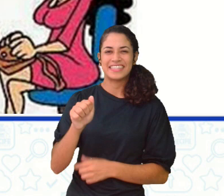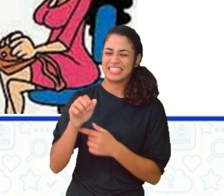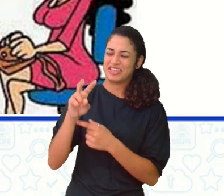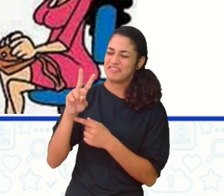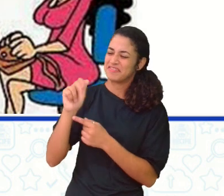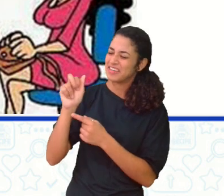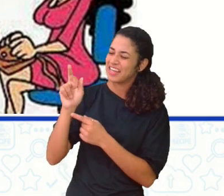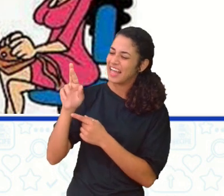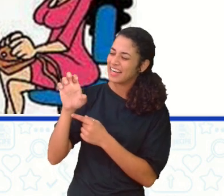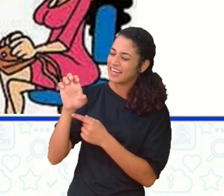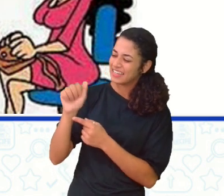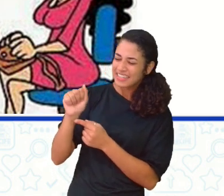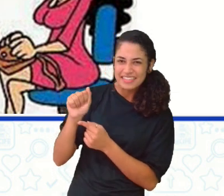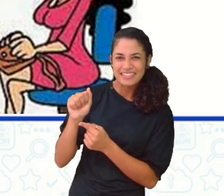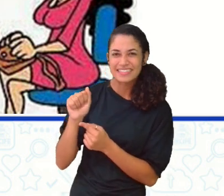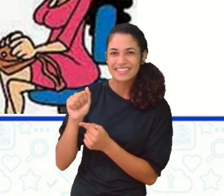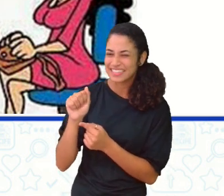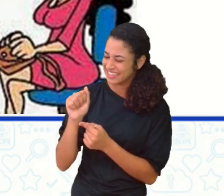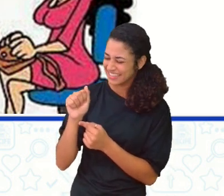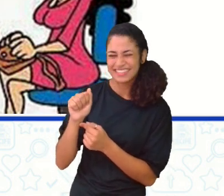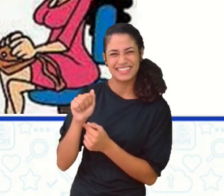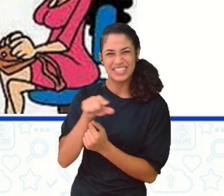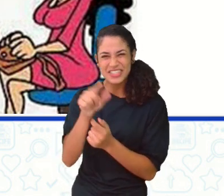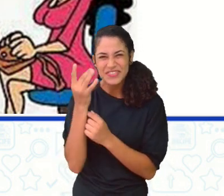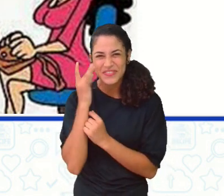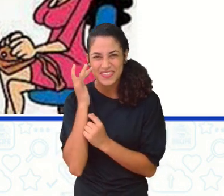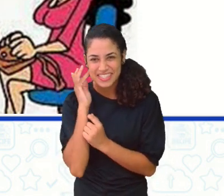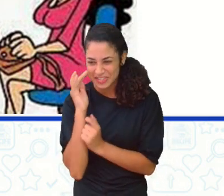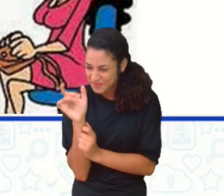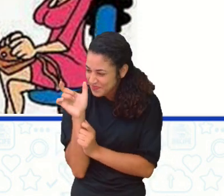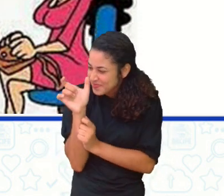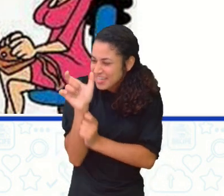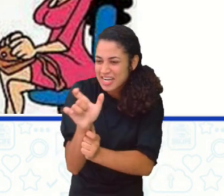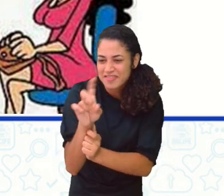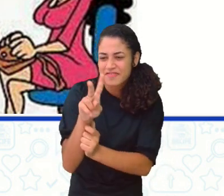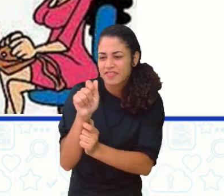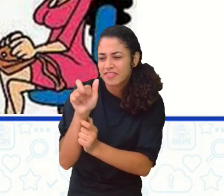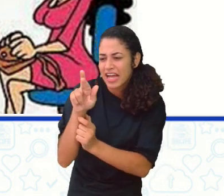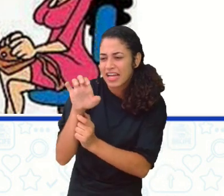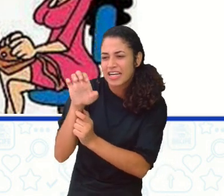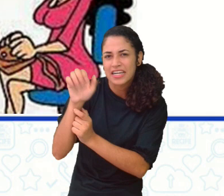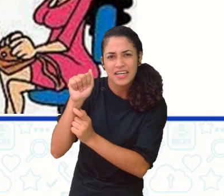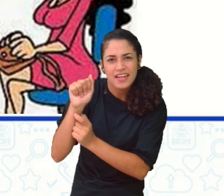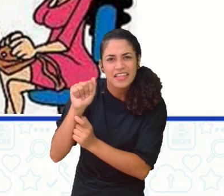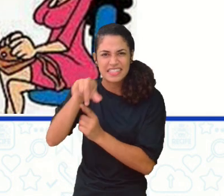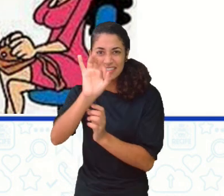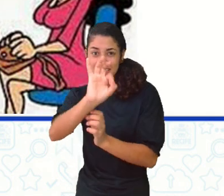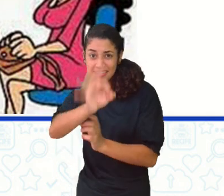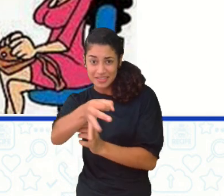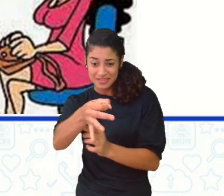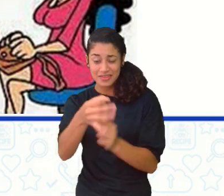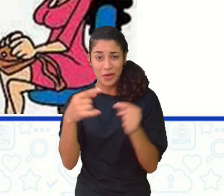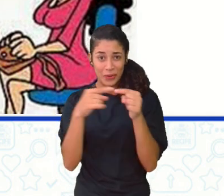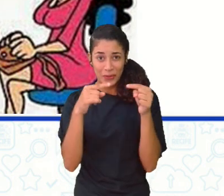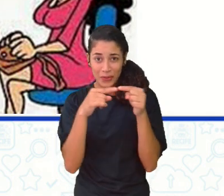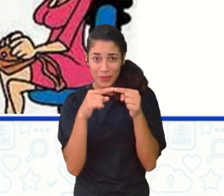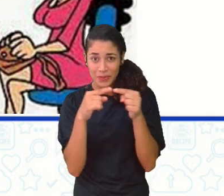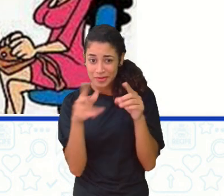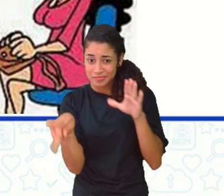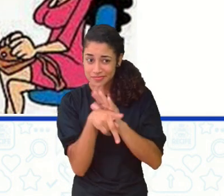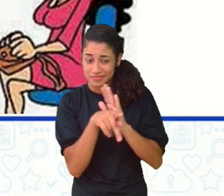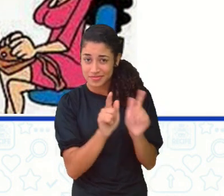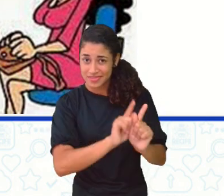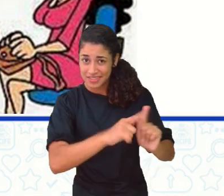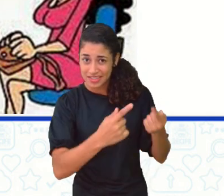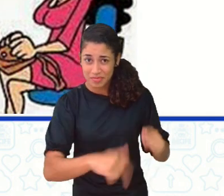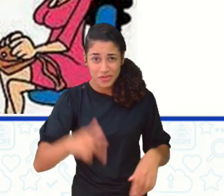Aí varia. E aí, o que vocês acham? Vocês acham que essa expressão varia está correta? Faz parte da